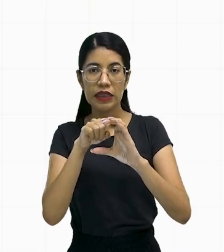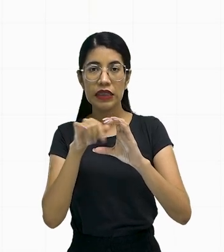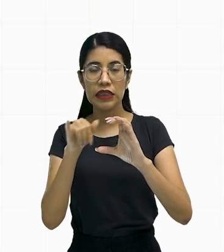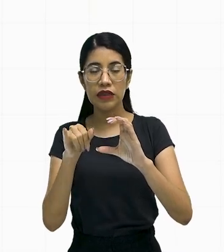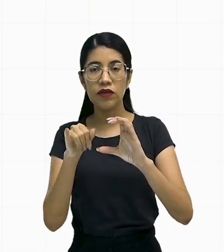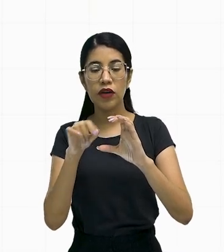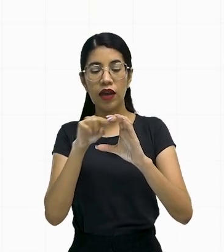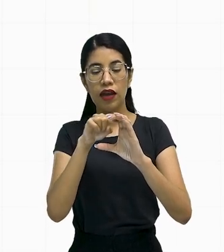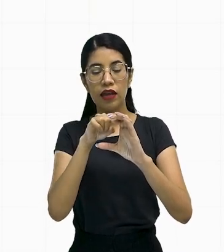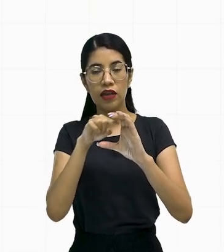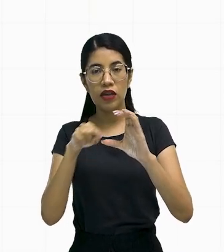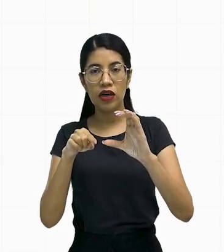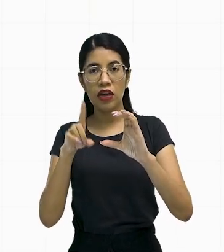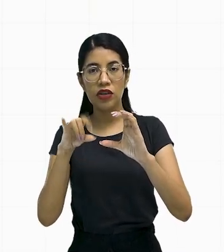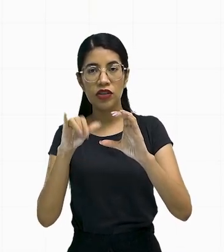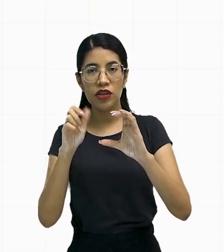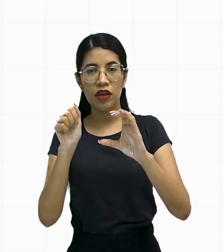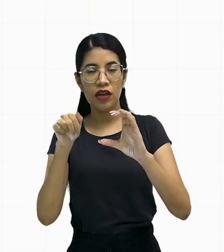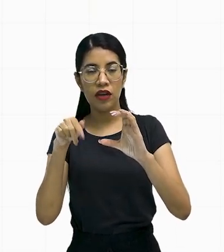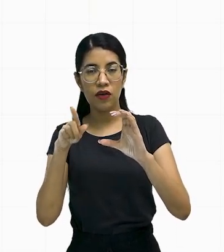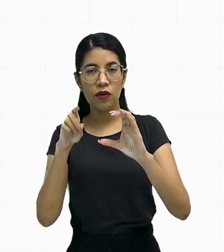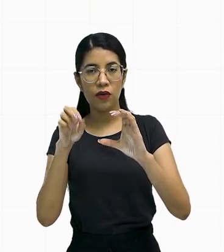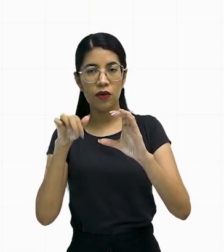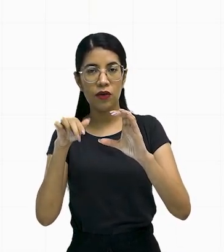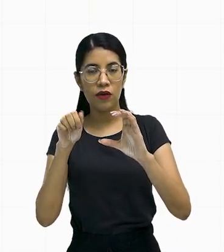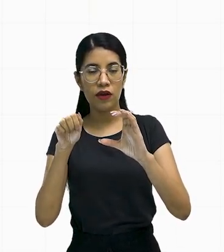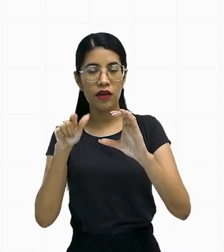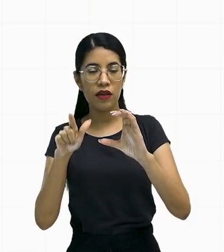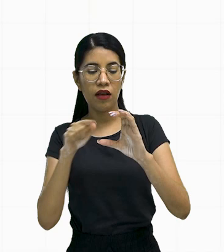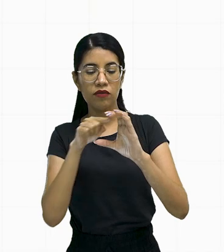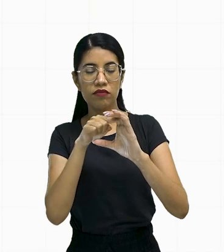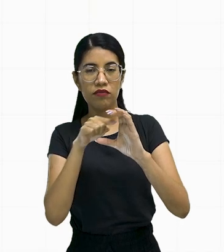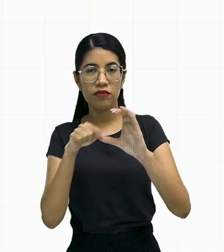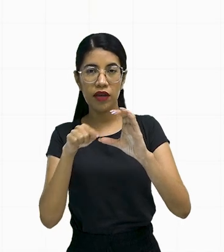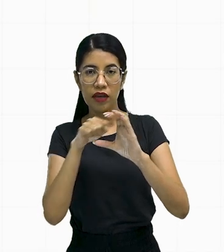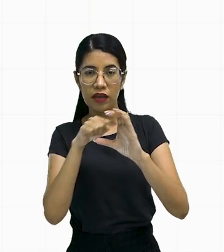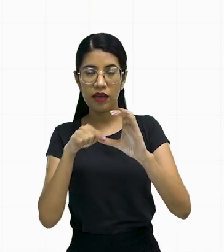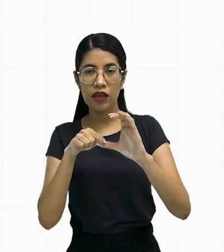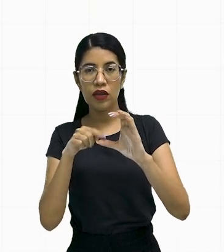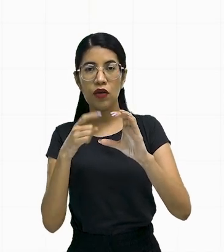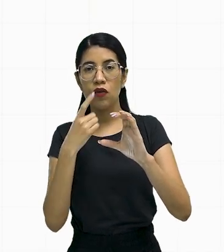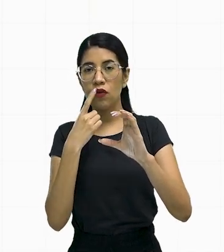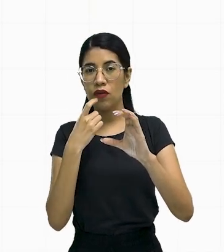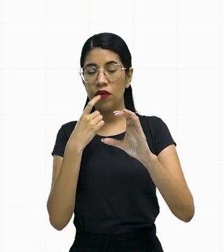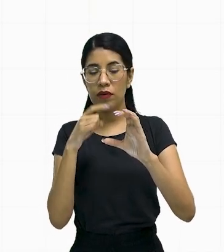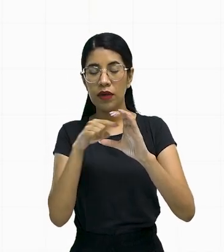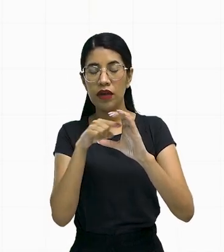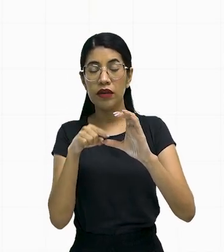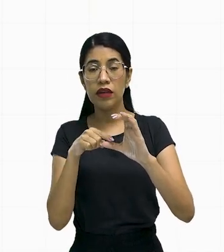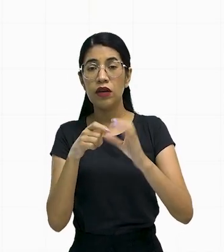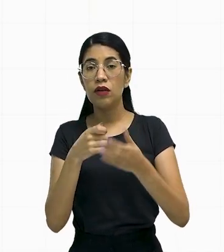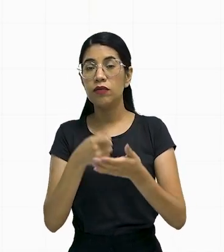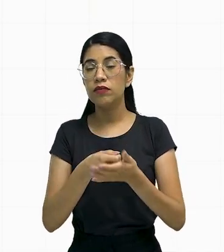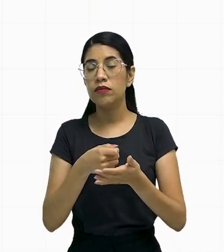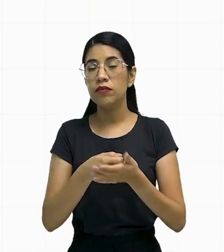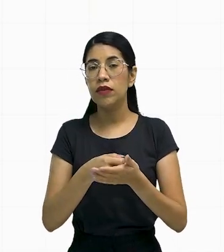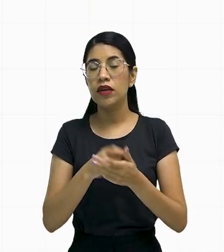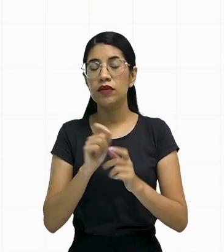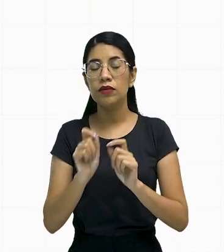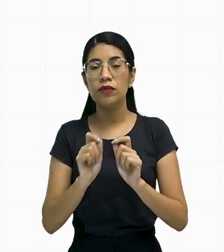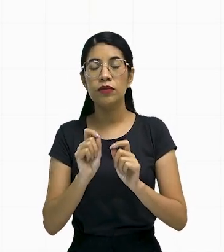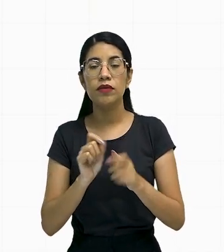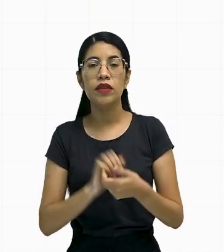diagonal, que foi esse segmento de reta que eu desenhei em vermelho, obrigatoriamente essa diagonal ela